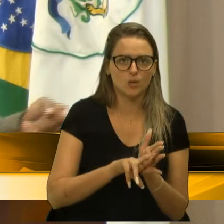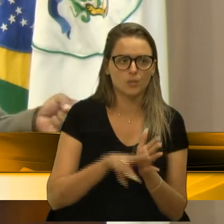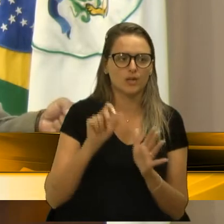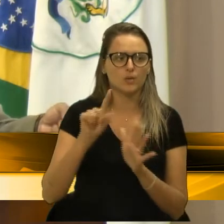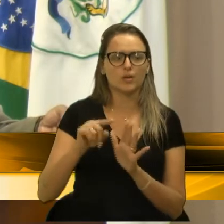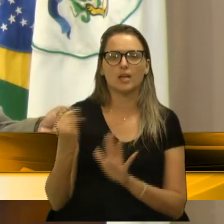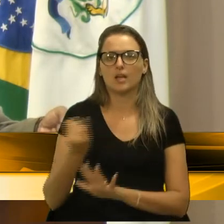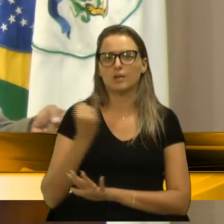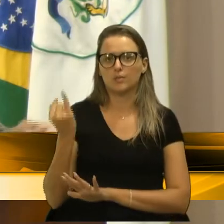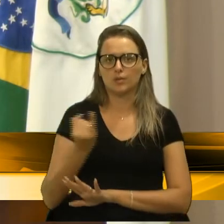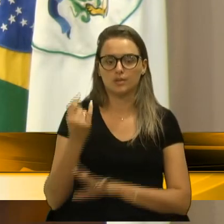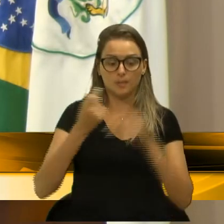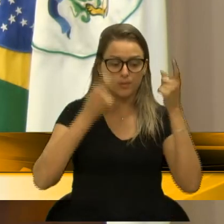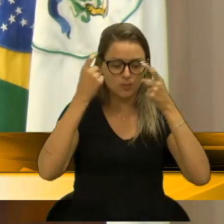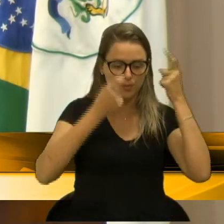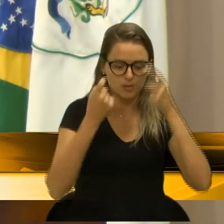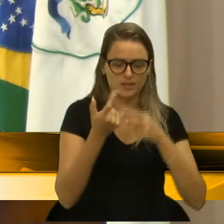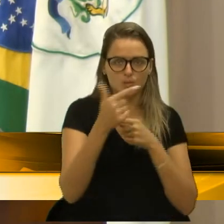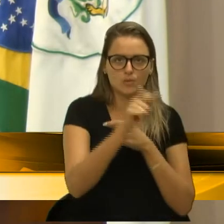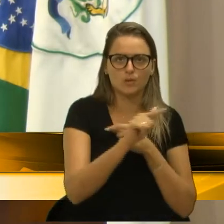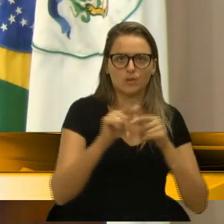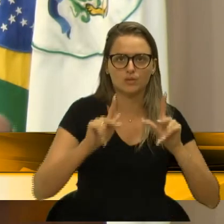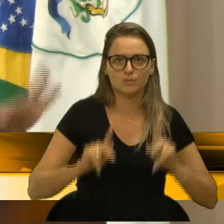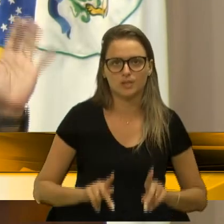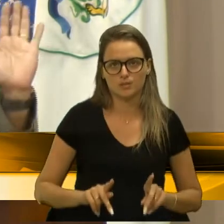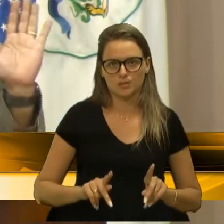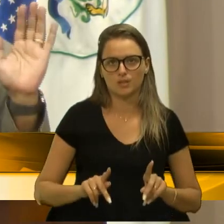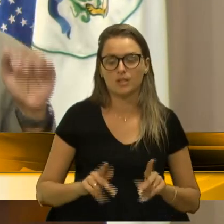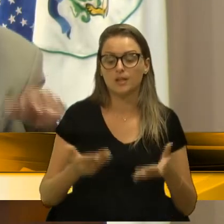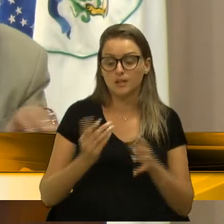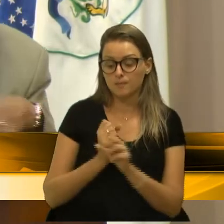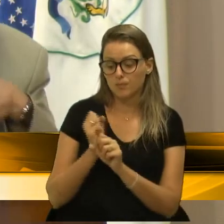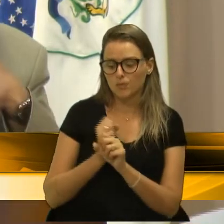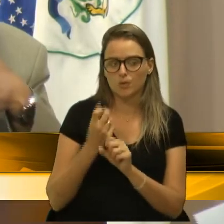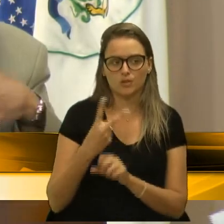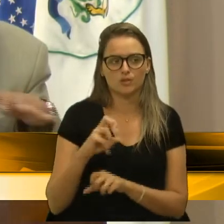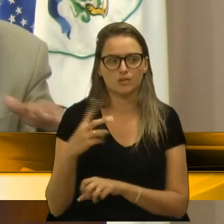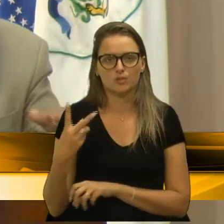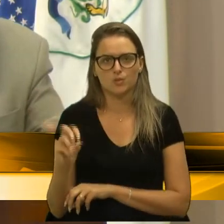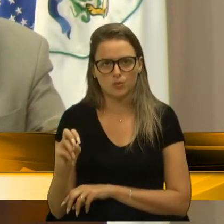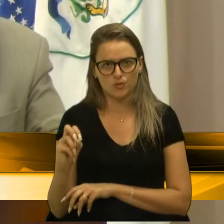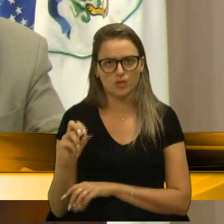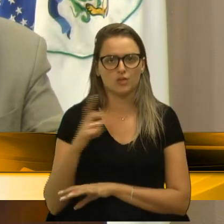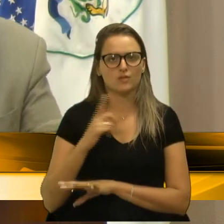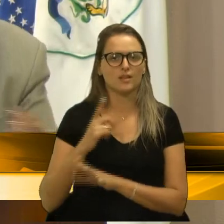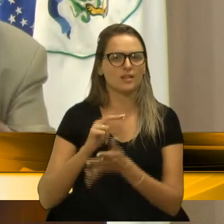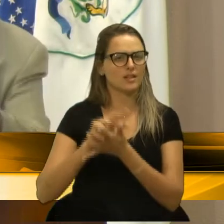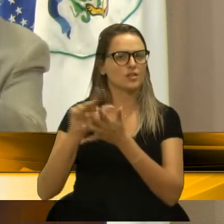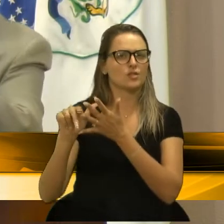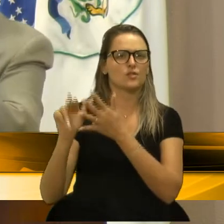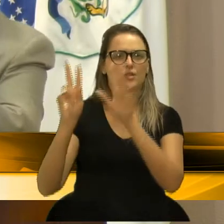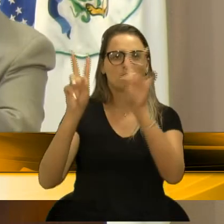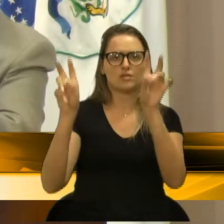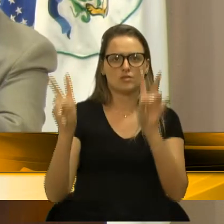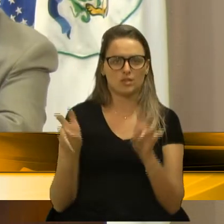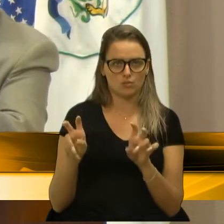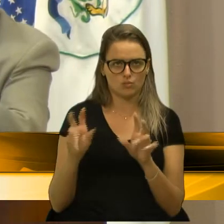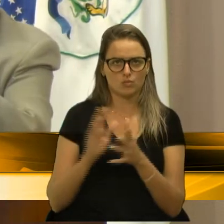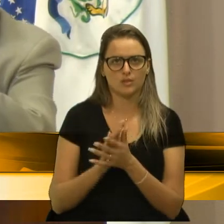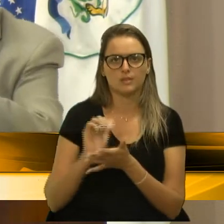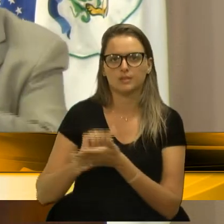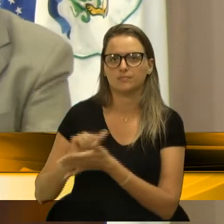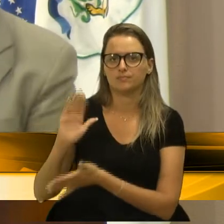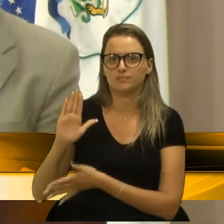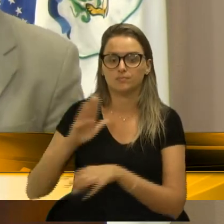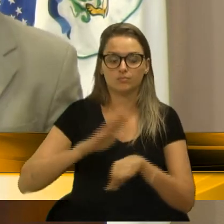da preocupação com o outro. E durante esse ano todo nós vamos ver, virão vários assuntos. Então, é um período,